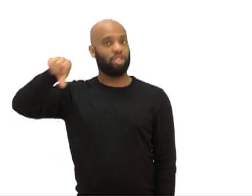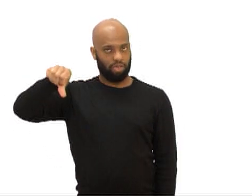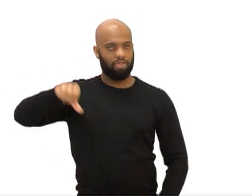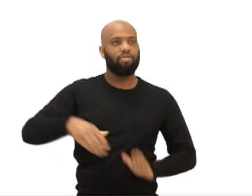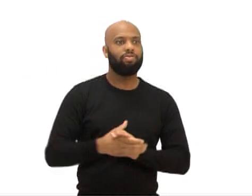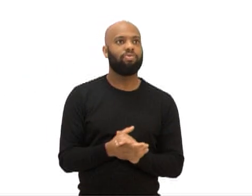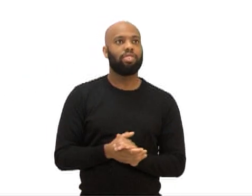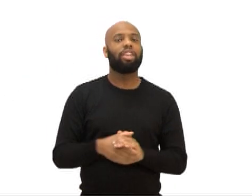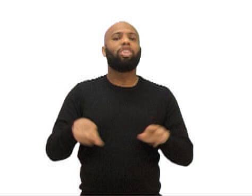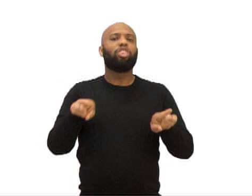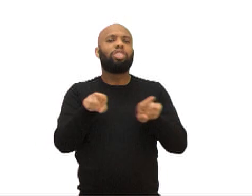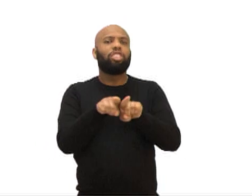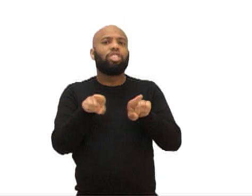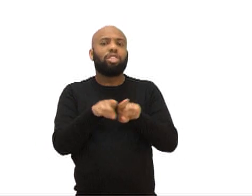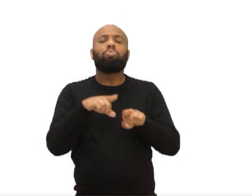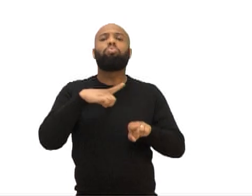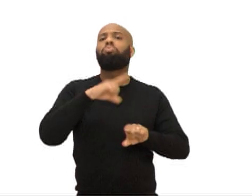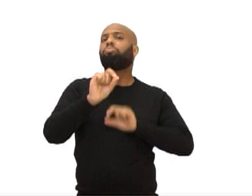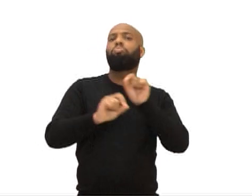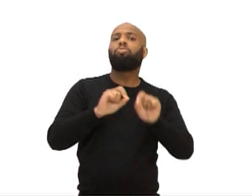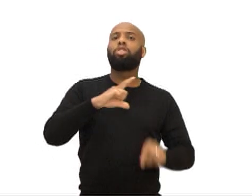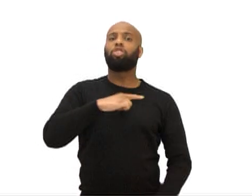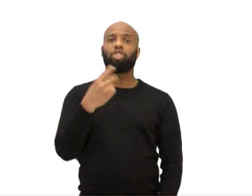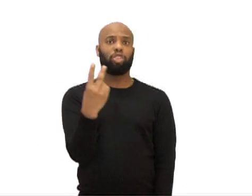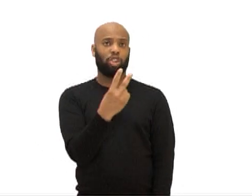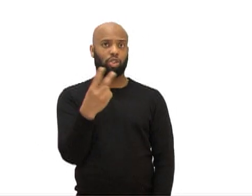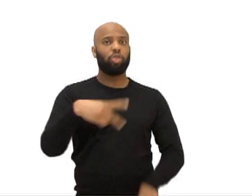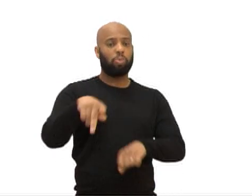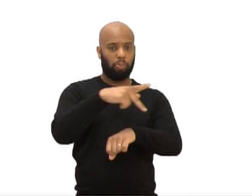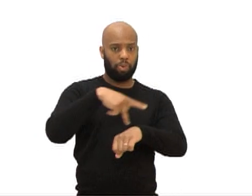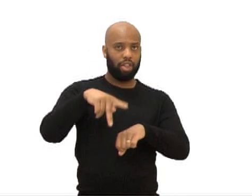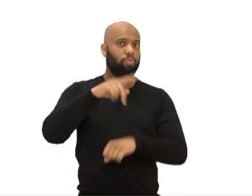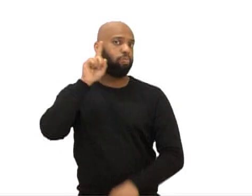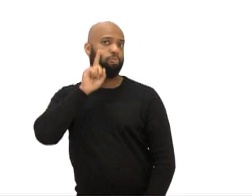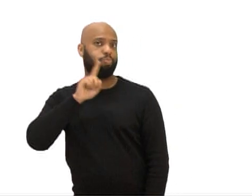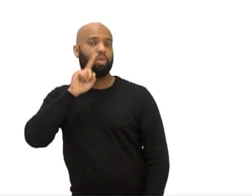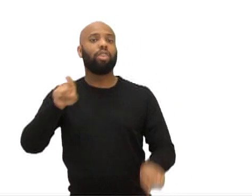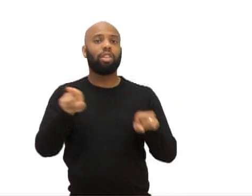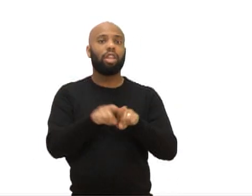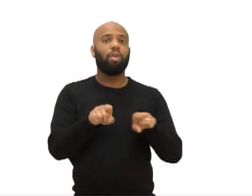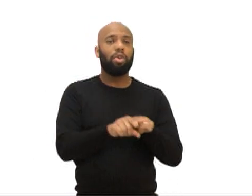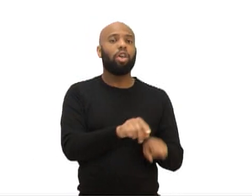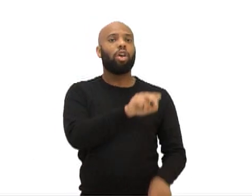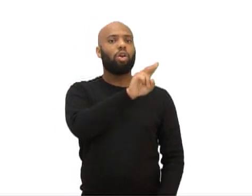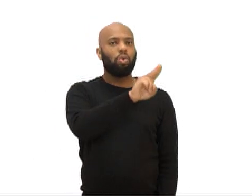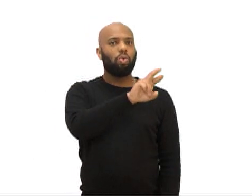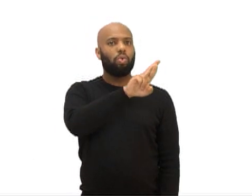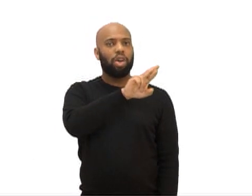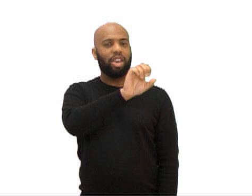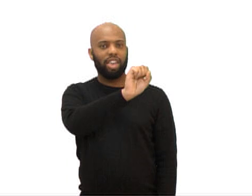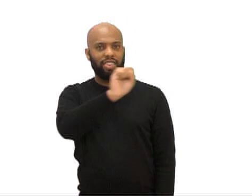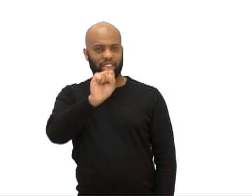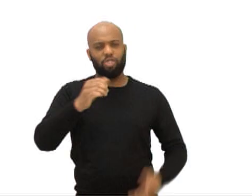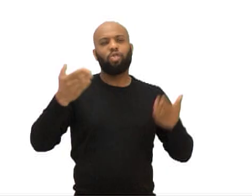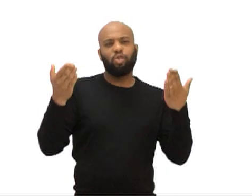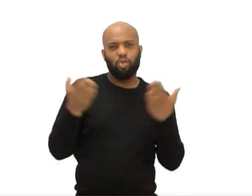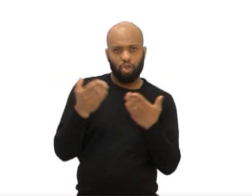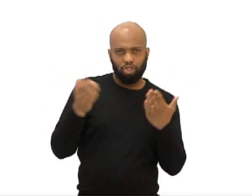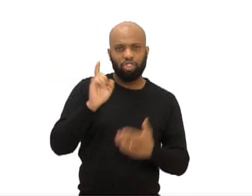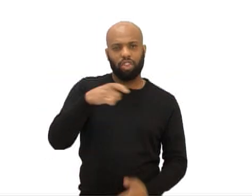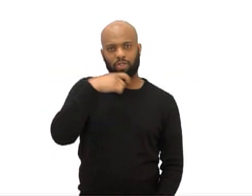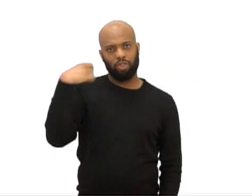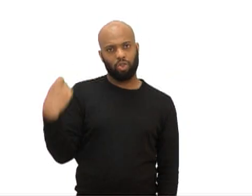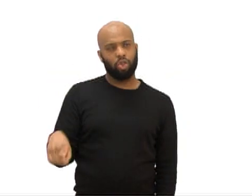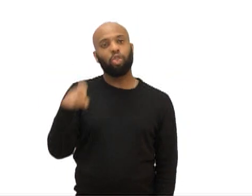1989, envolvendo as forças dos Estados Unidos e da União Soviética. Vocês já devem ter